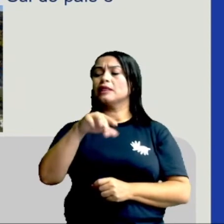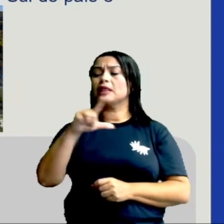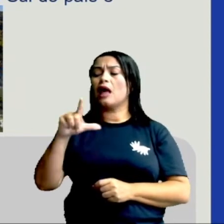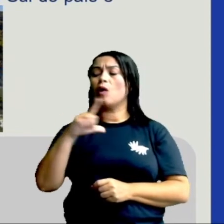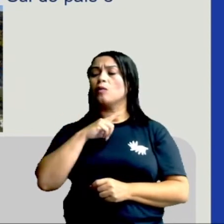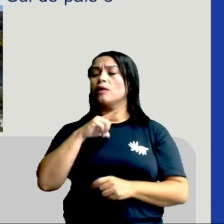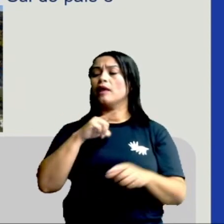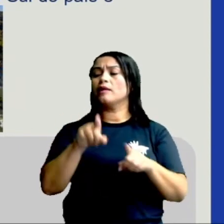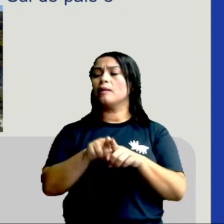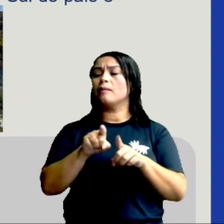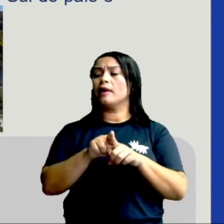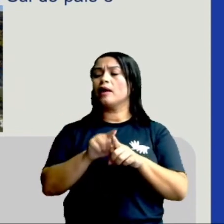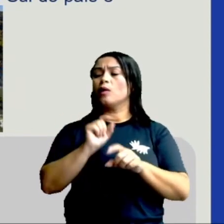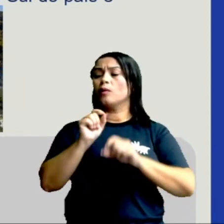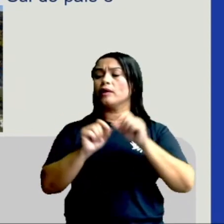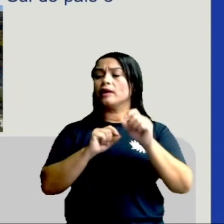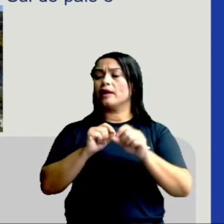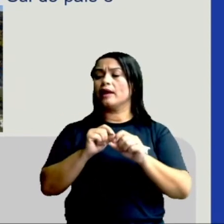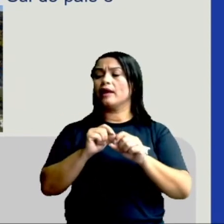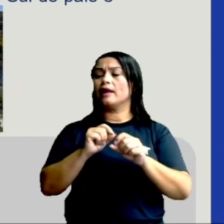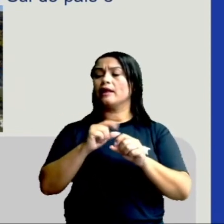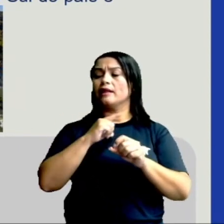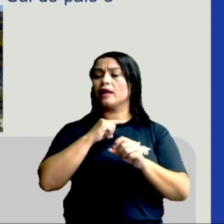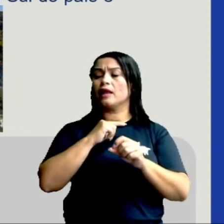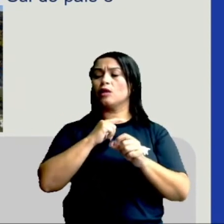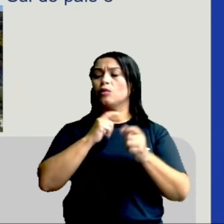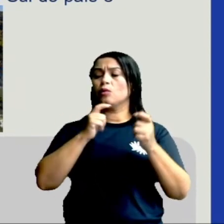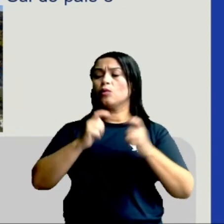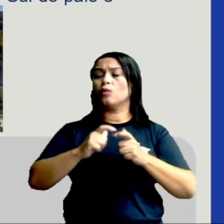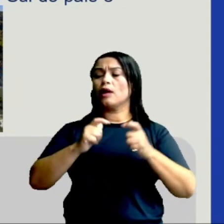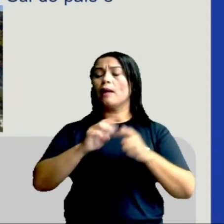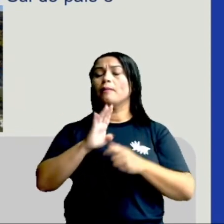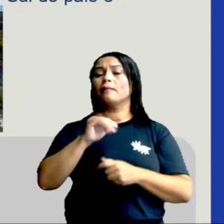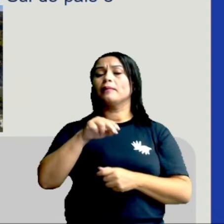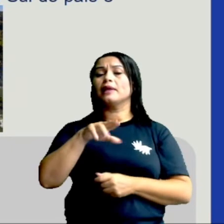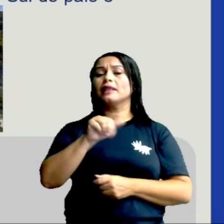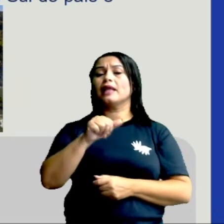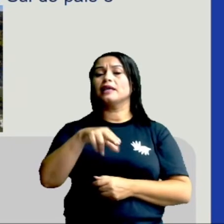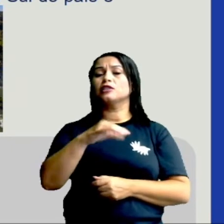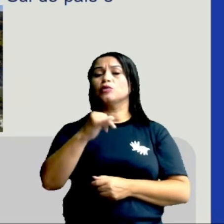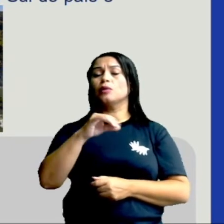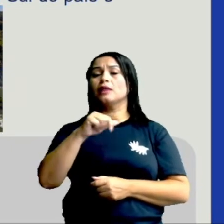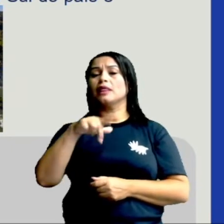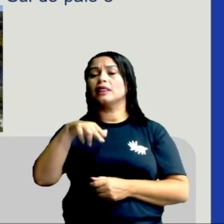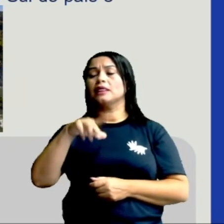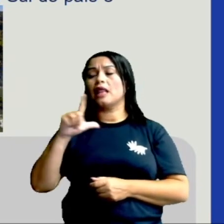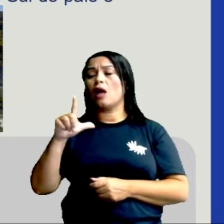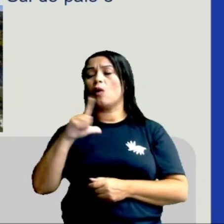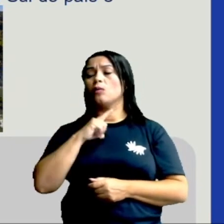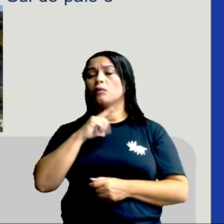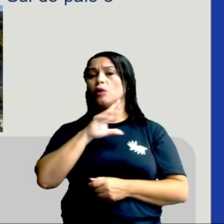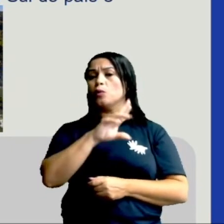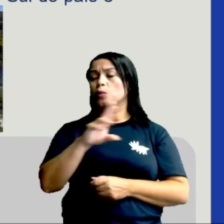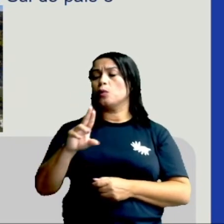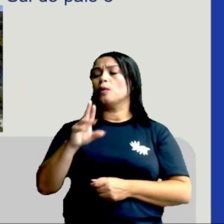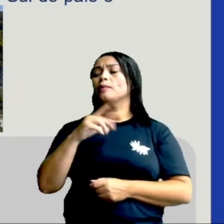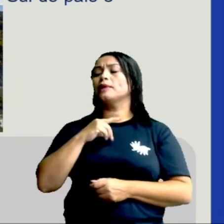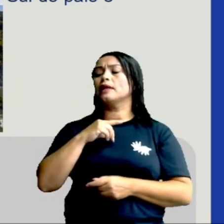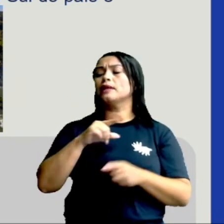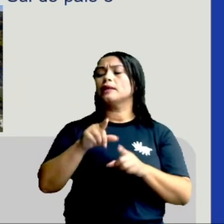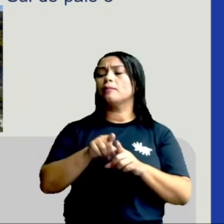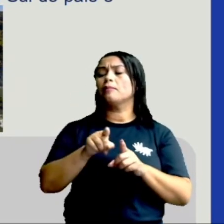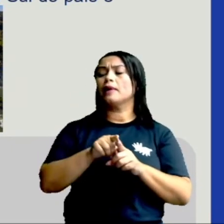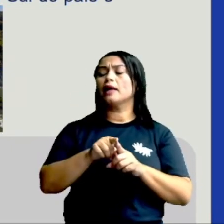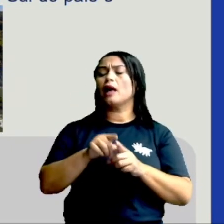se localiza o Porto de Paranaguá, um importante porto que escoa a produção do sul do país e